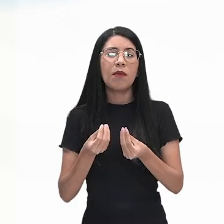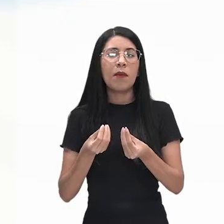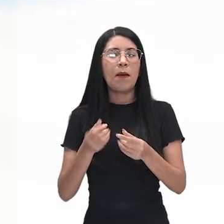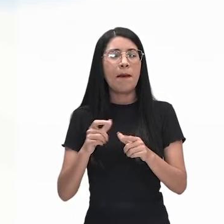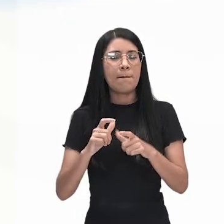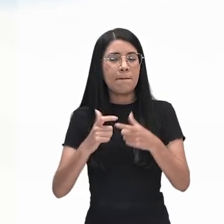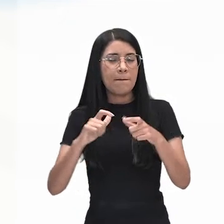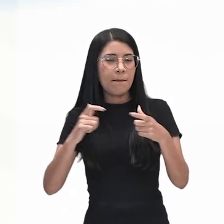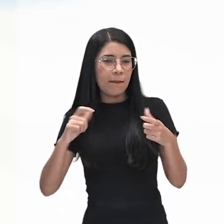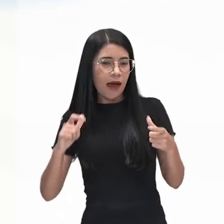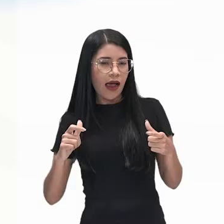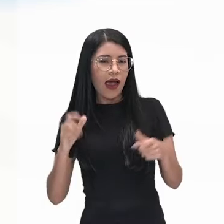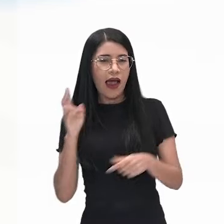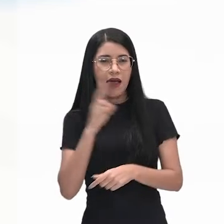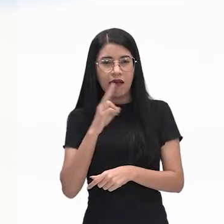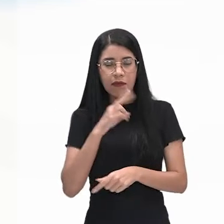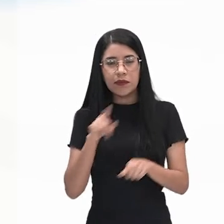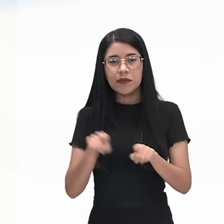mais acelerada.